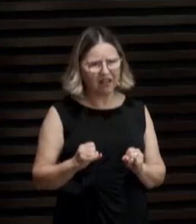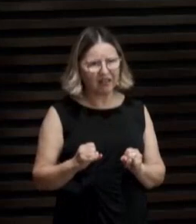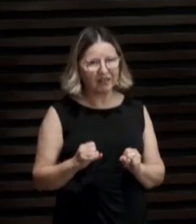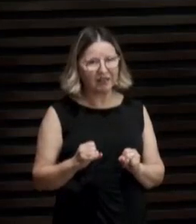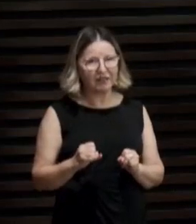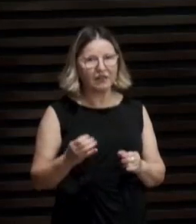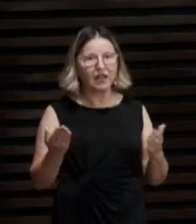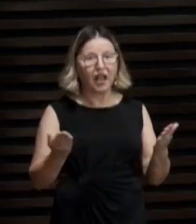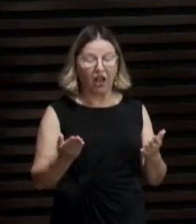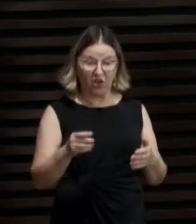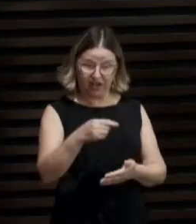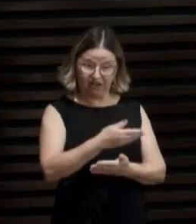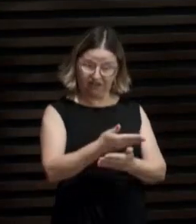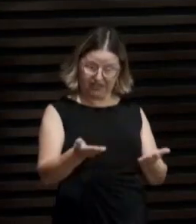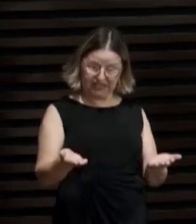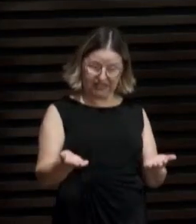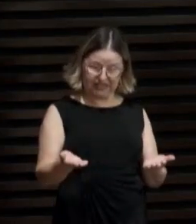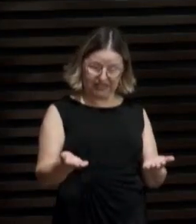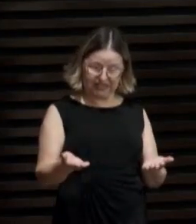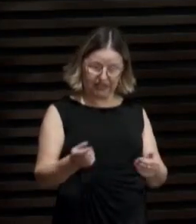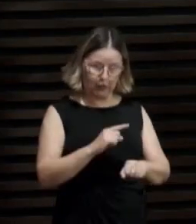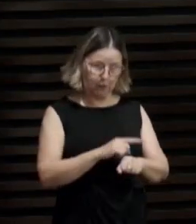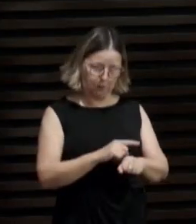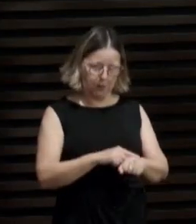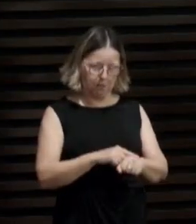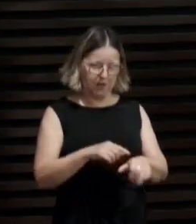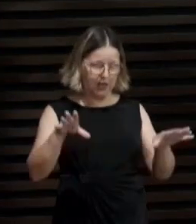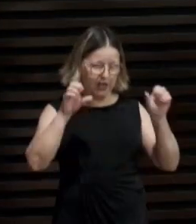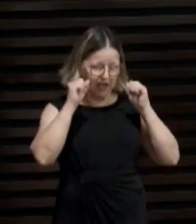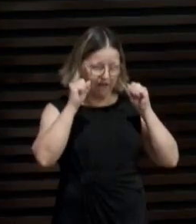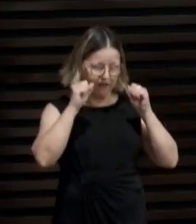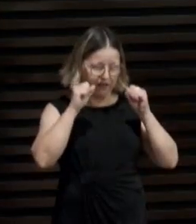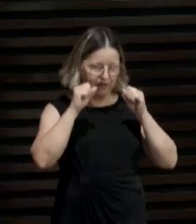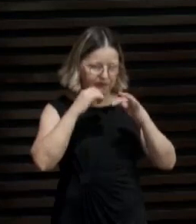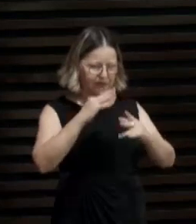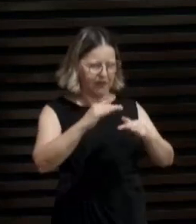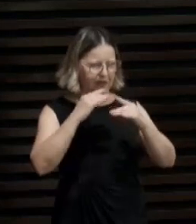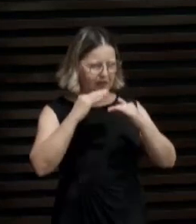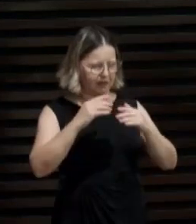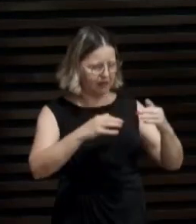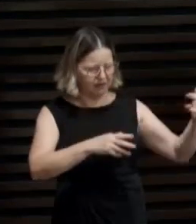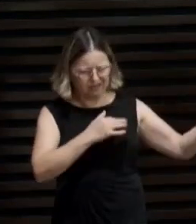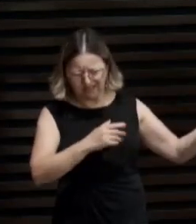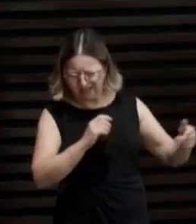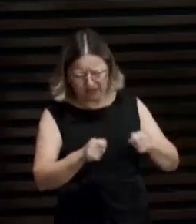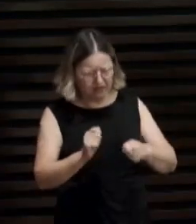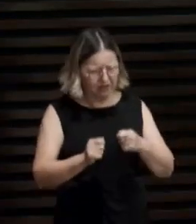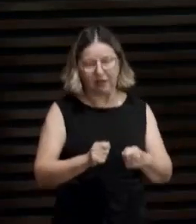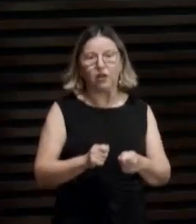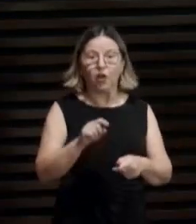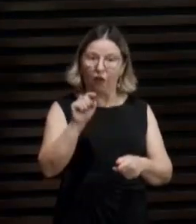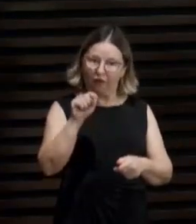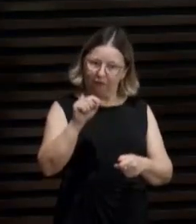agora vocês fiquem espertos, porque quando vocês ouvirem o som da trombeta e todos os instrumentos, essa festa toda que eu vou fazer, vocês vão